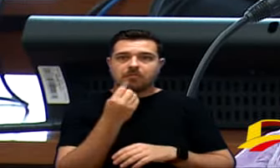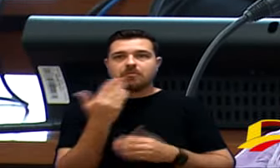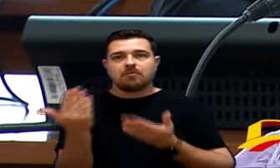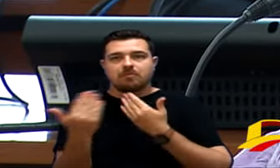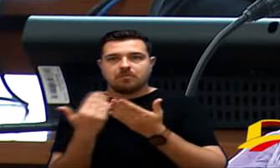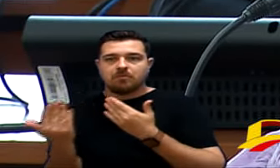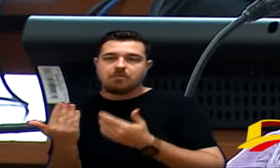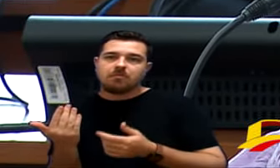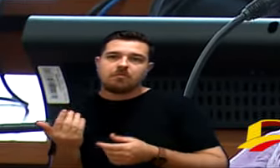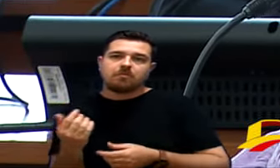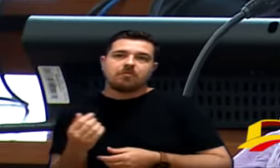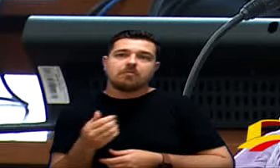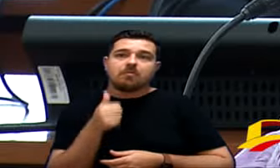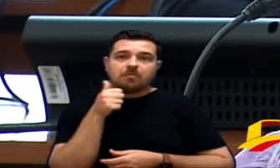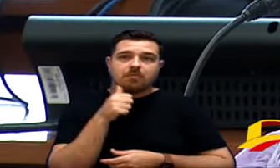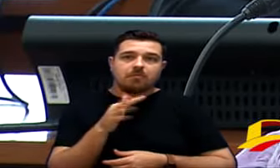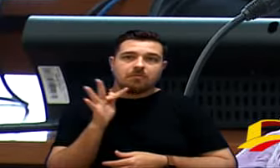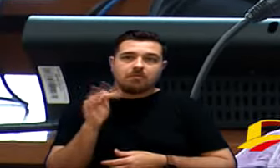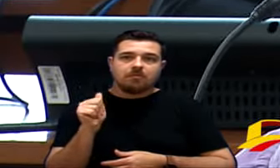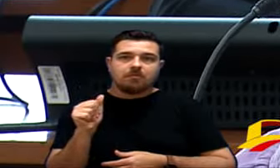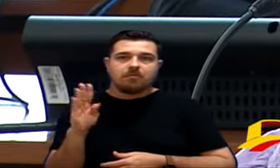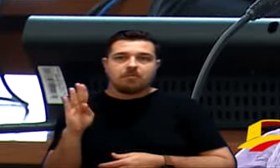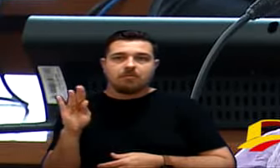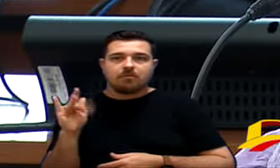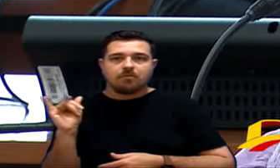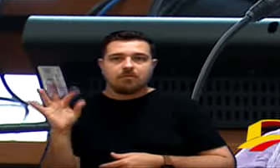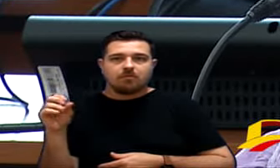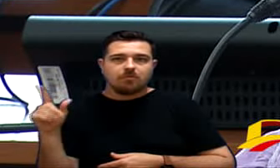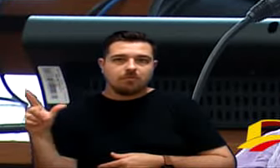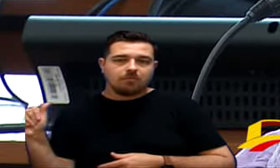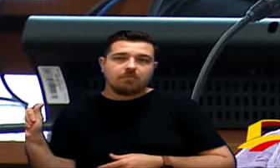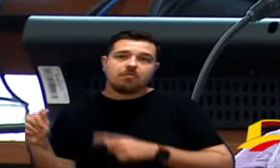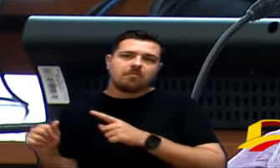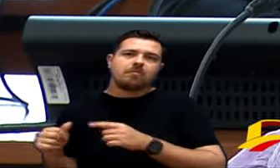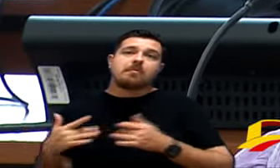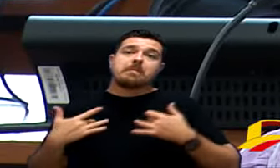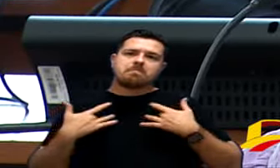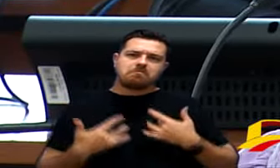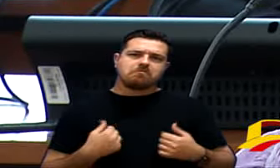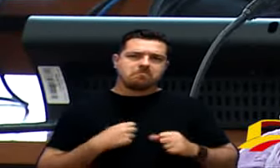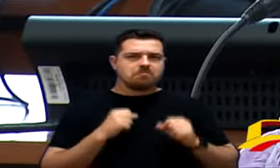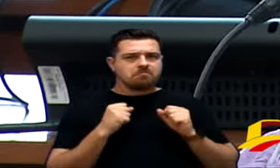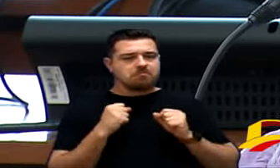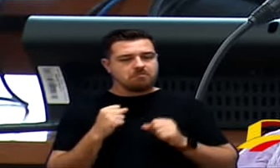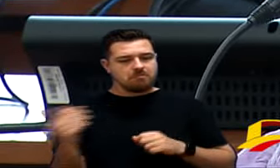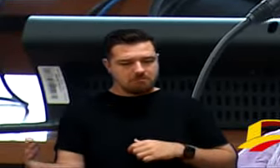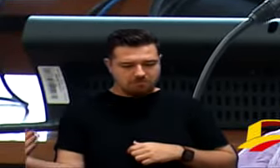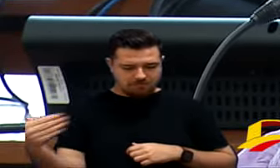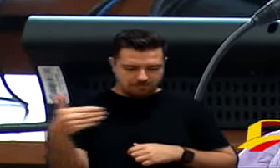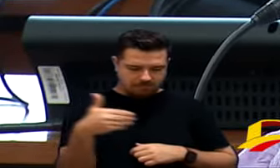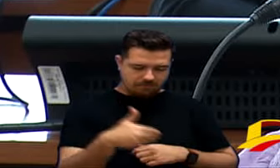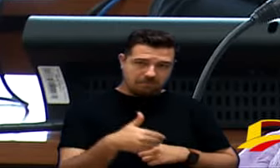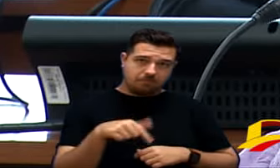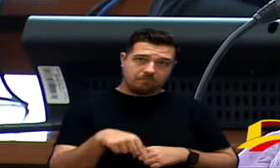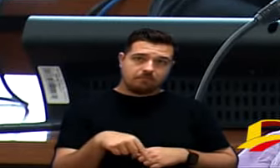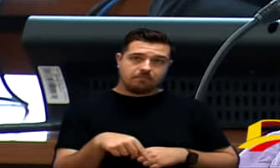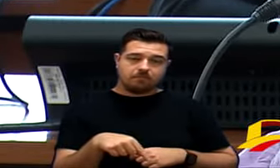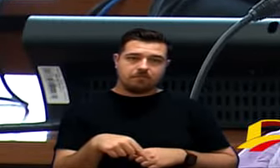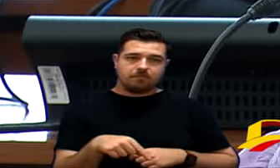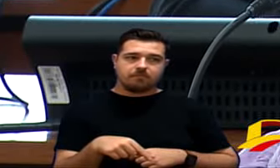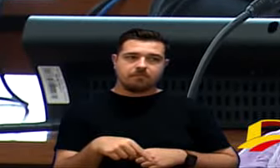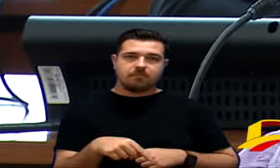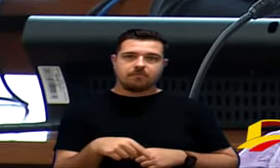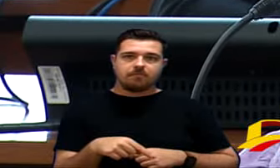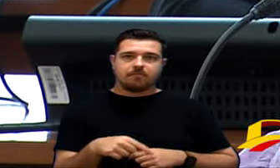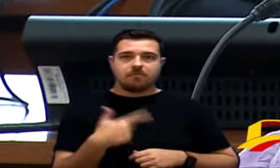conversamos foi a dout fabula sucasas ela se colocou à disposição para vir agora é a